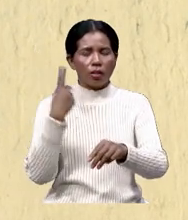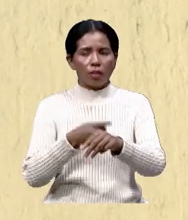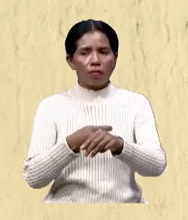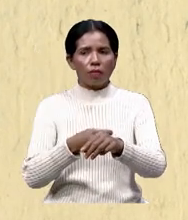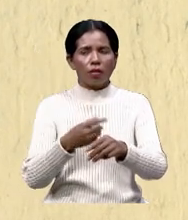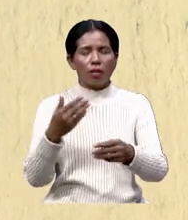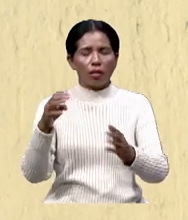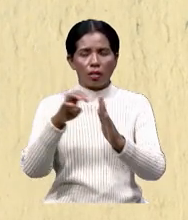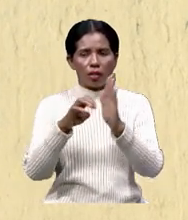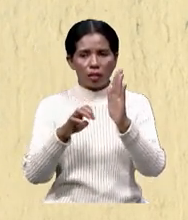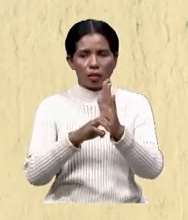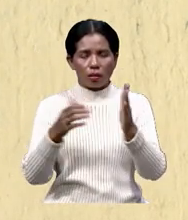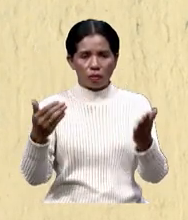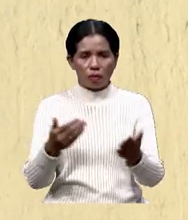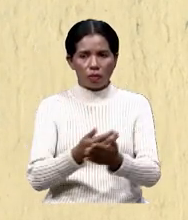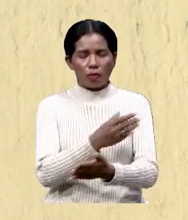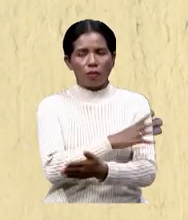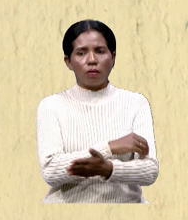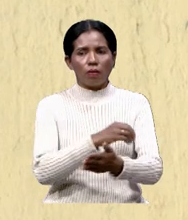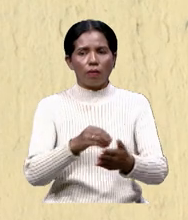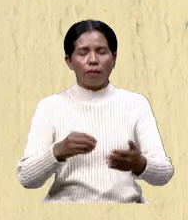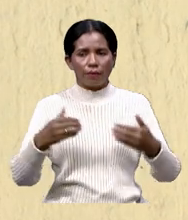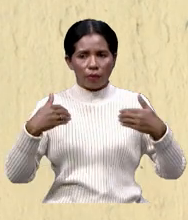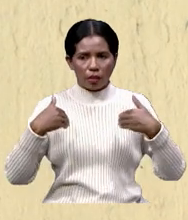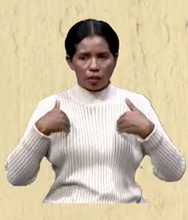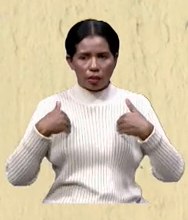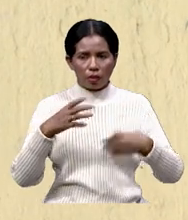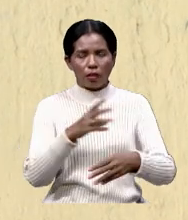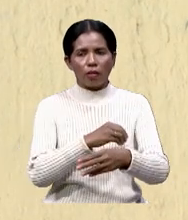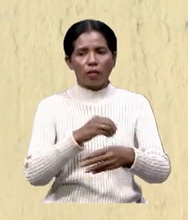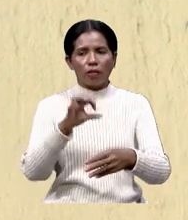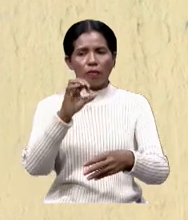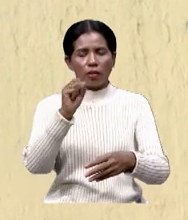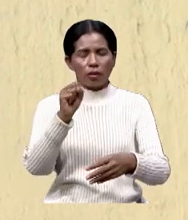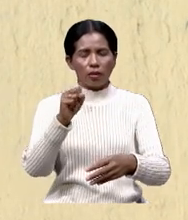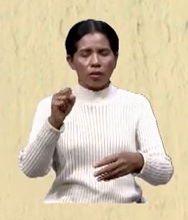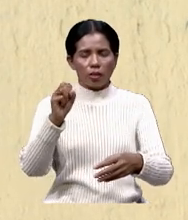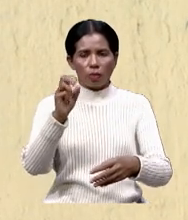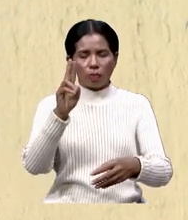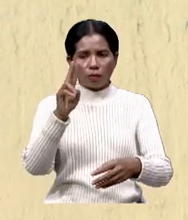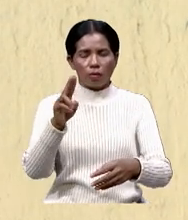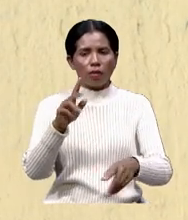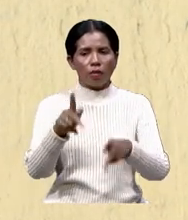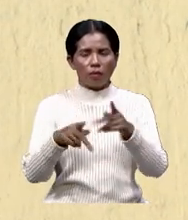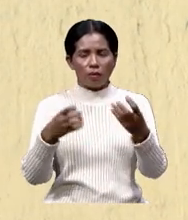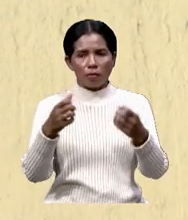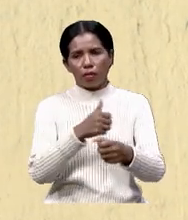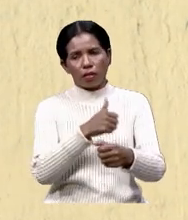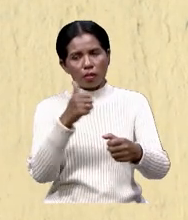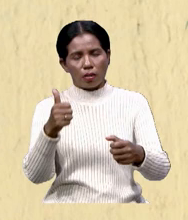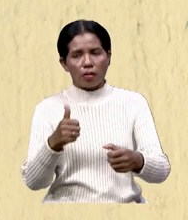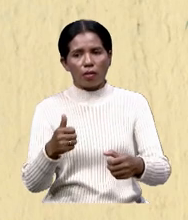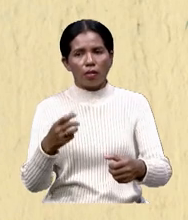Estado Novo e o fascismo, colonialismo e a nação Siracelco e